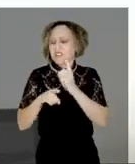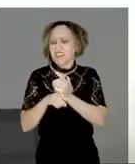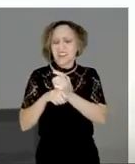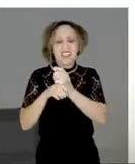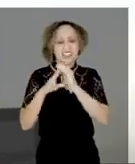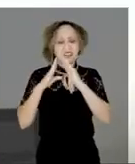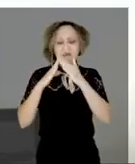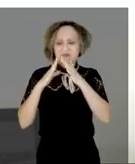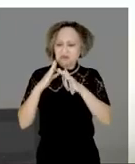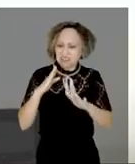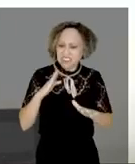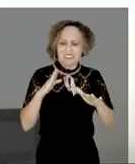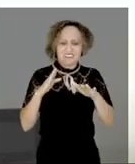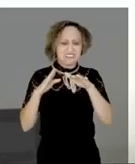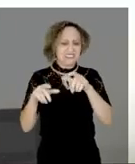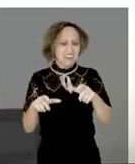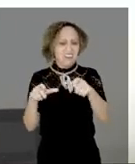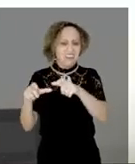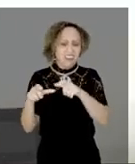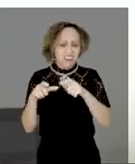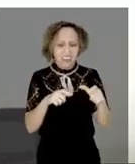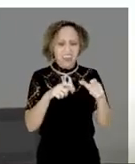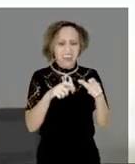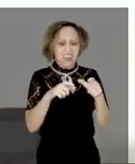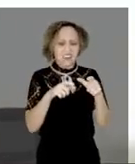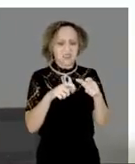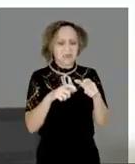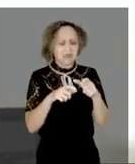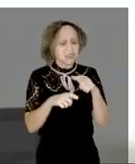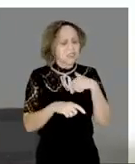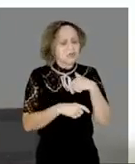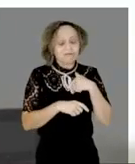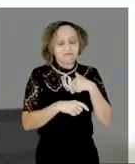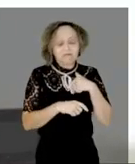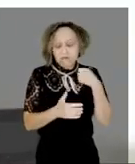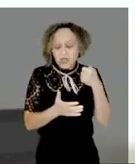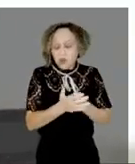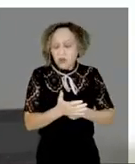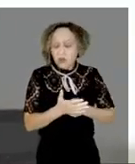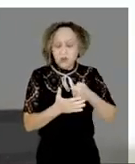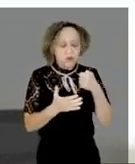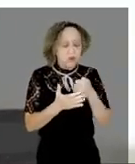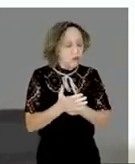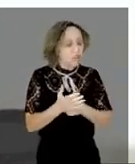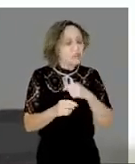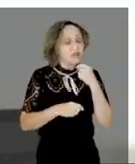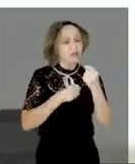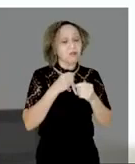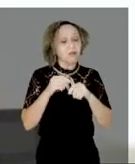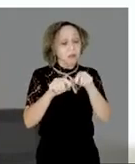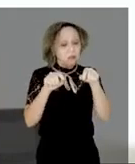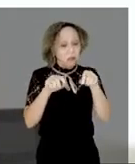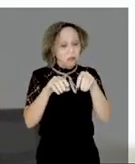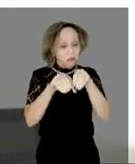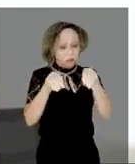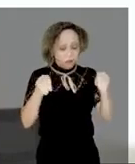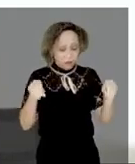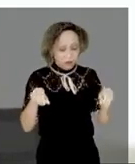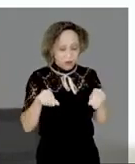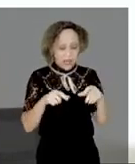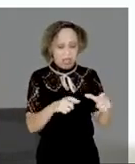da indignação coletiva do nosso povo e da nossa gente. Marighella está fazendo nos